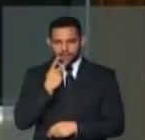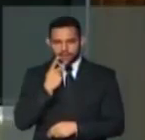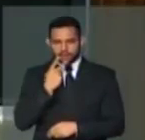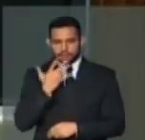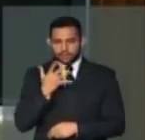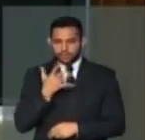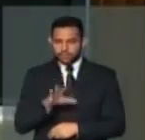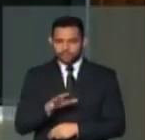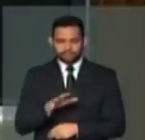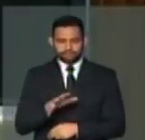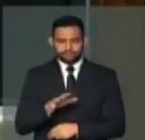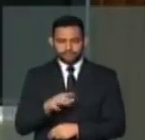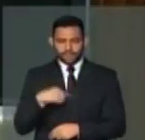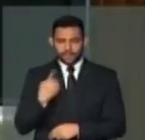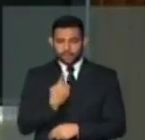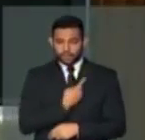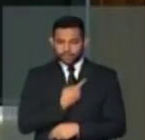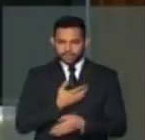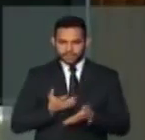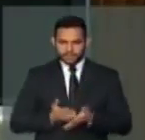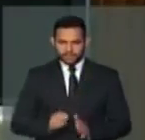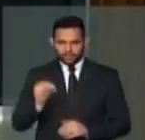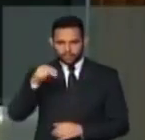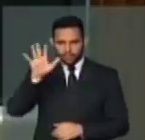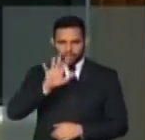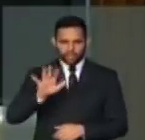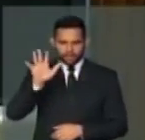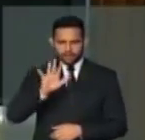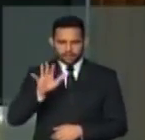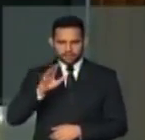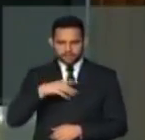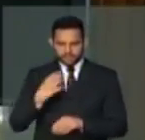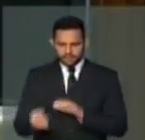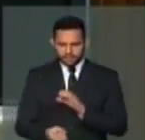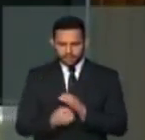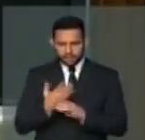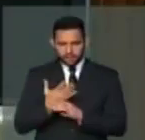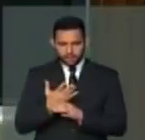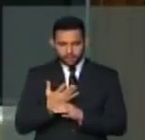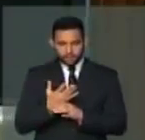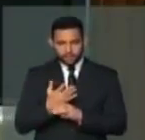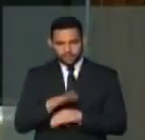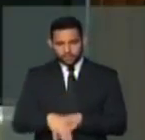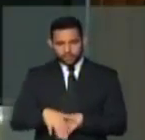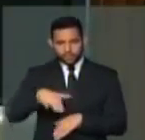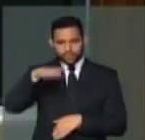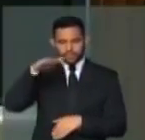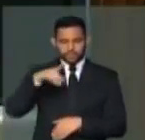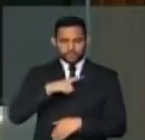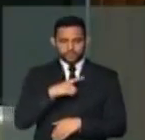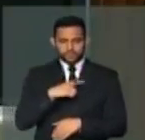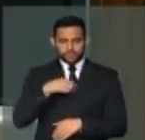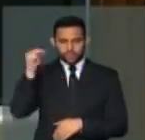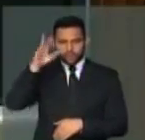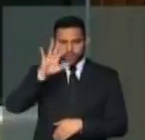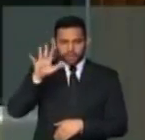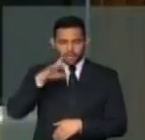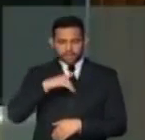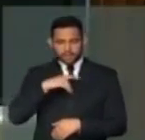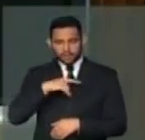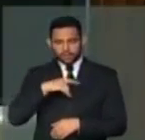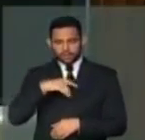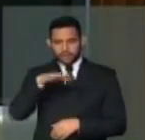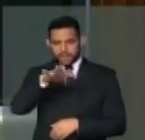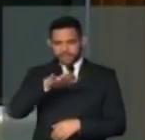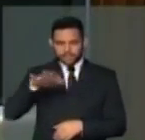gente que nasceu no Nordeste, que se criou no Nordeste, eu costumo dizer, a única região